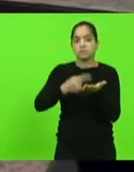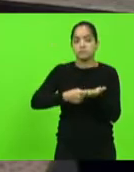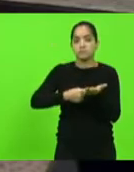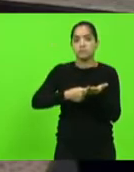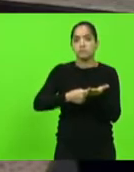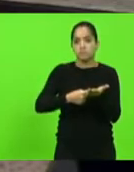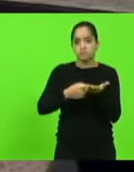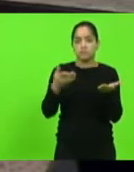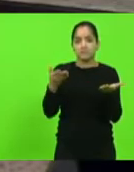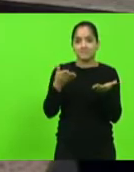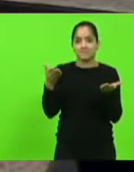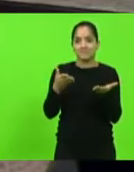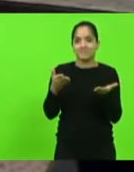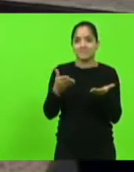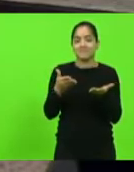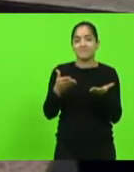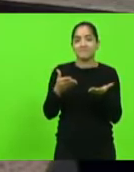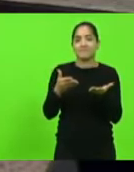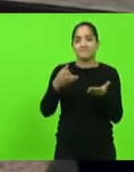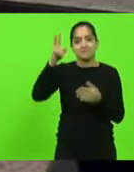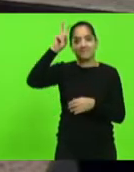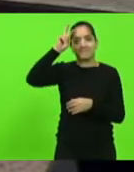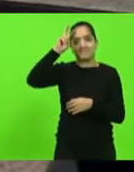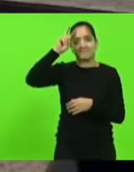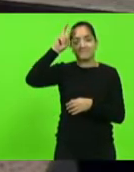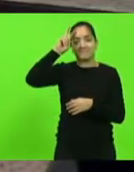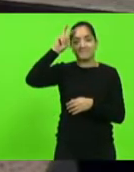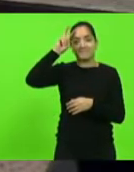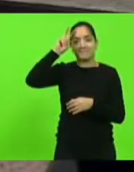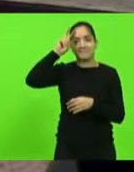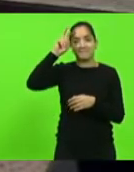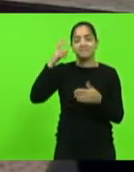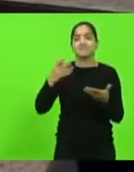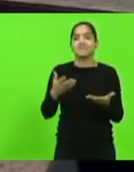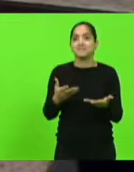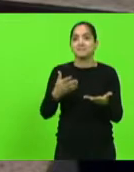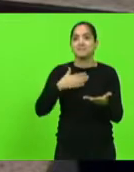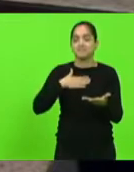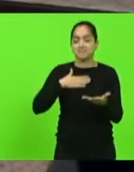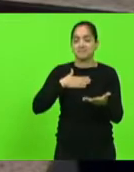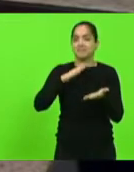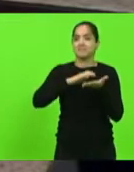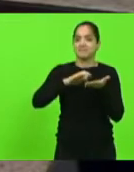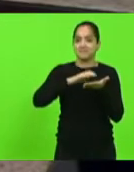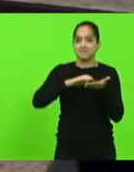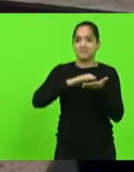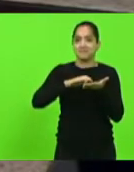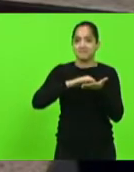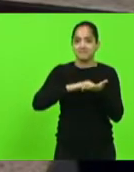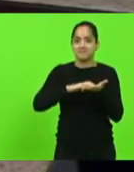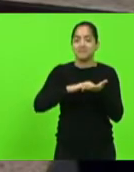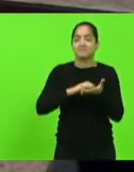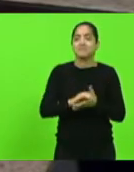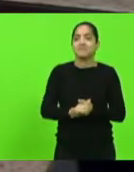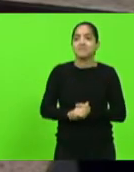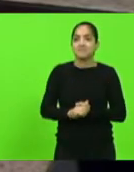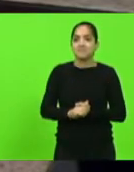ordinária para quinta-feira, no horário regimental. Para constar, eu, secretário Lavrey, a presente ata.